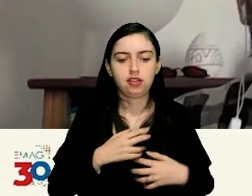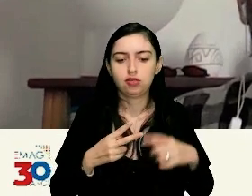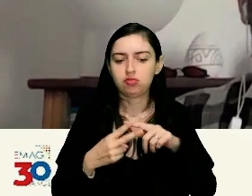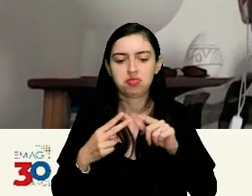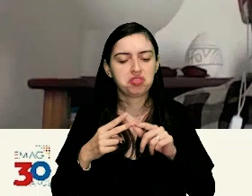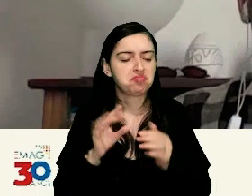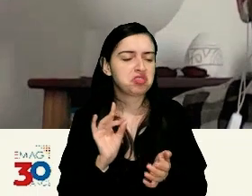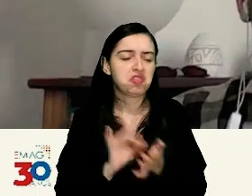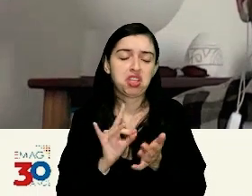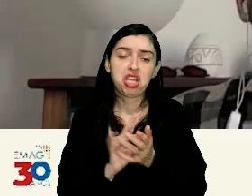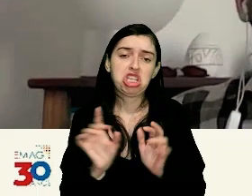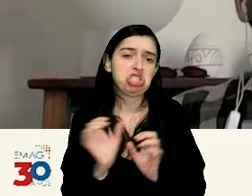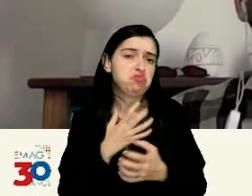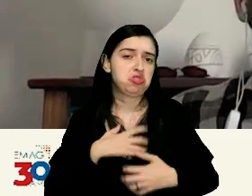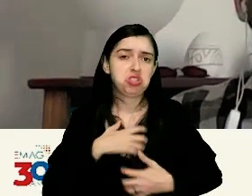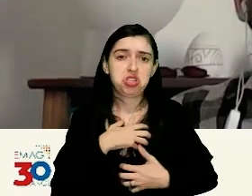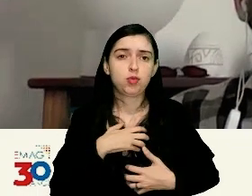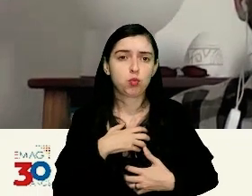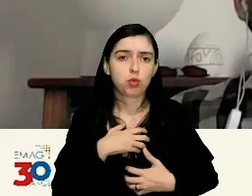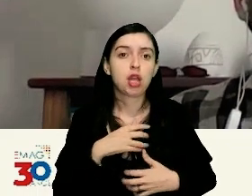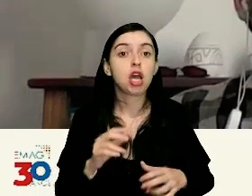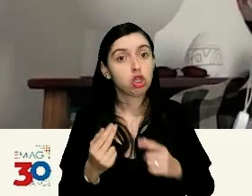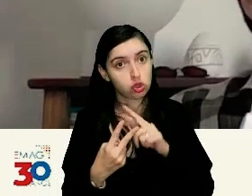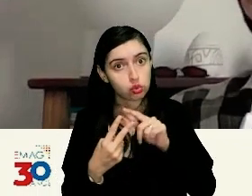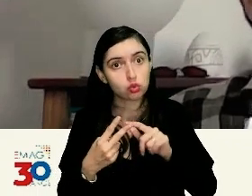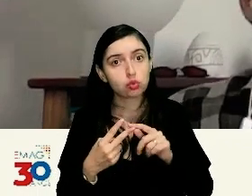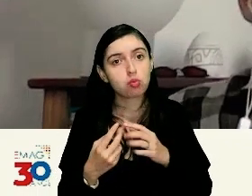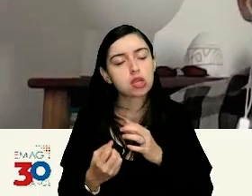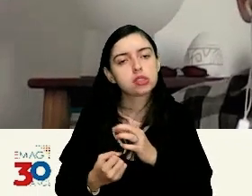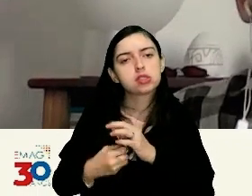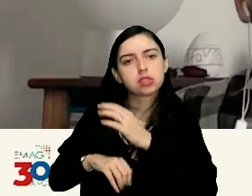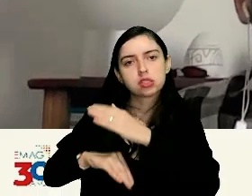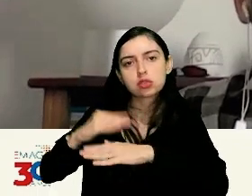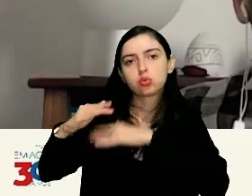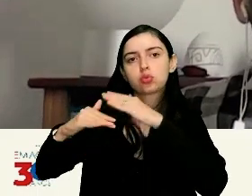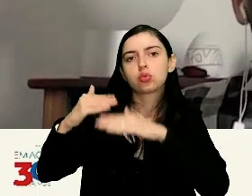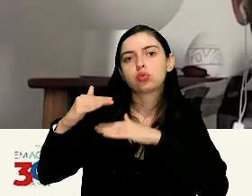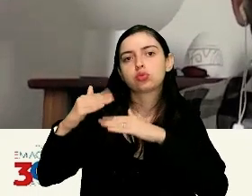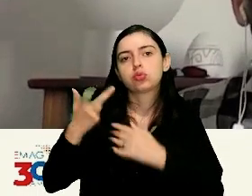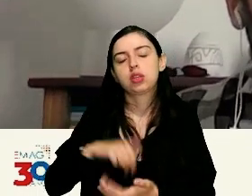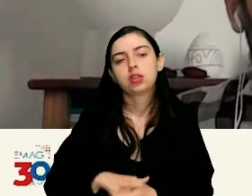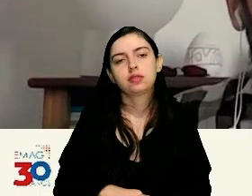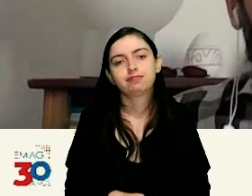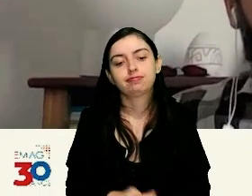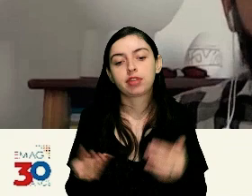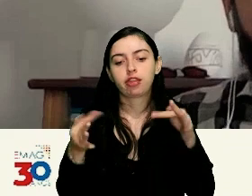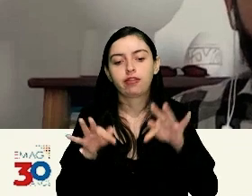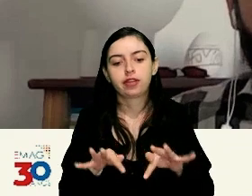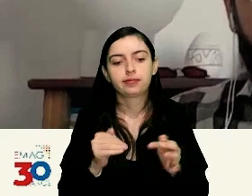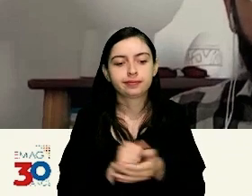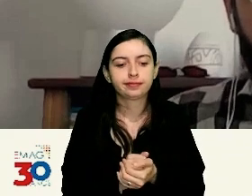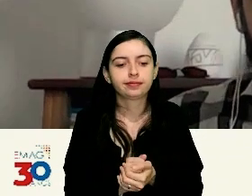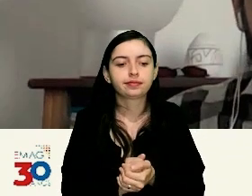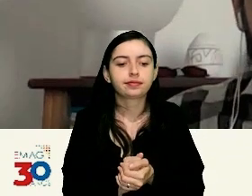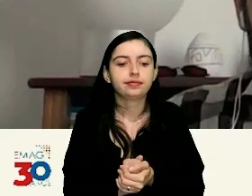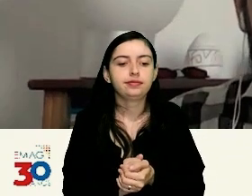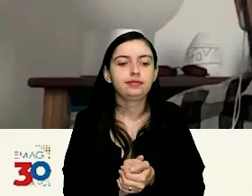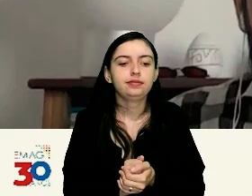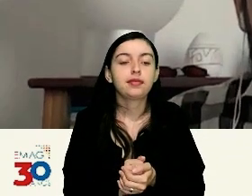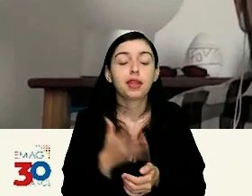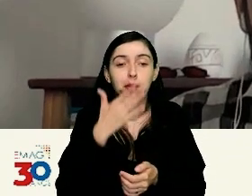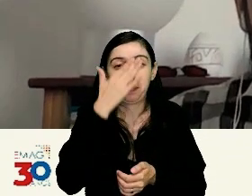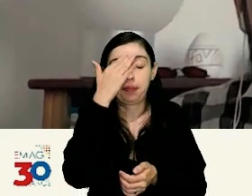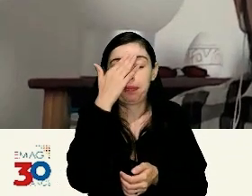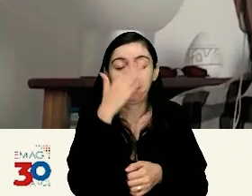são construídas. Né? Então, enfim. Então, vamos construir o melhor possível, né? Esse é